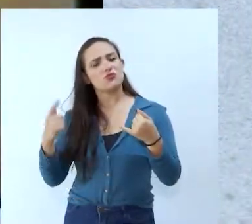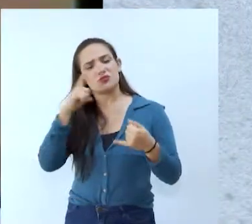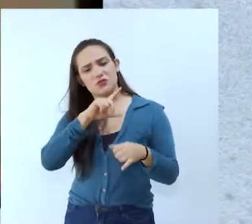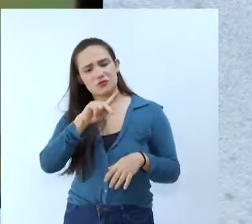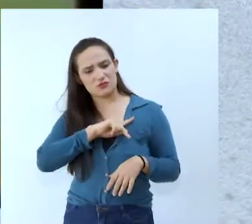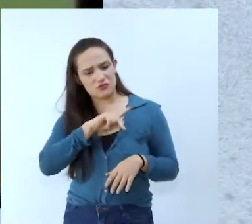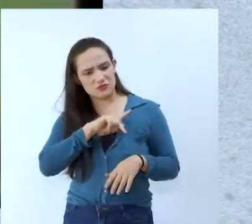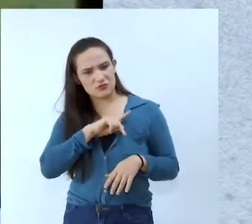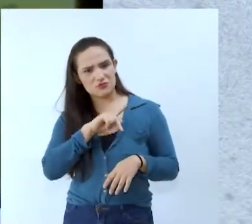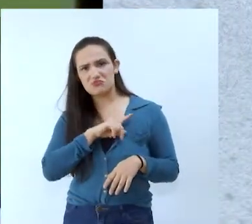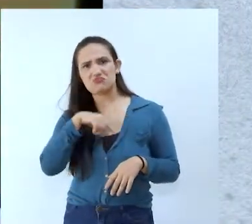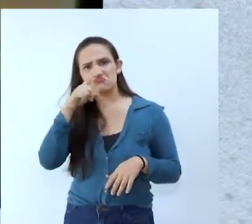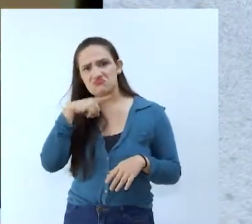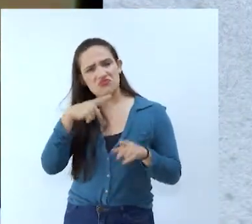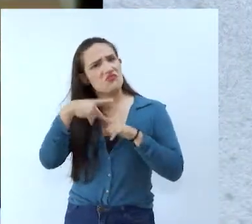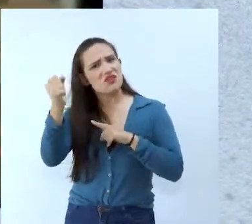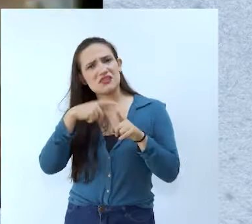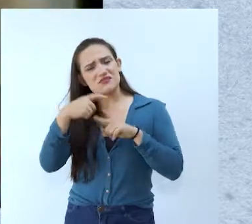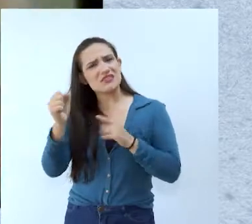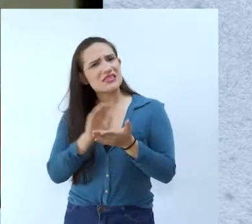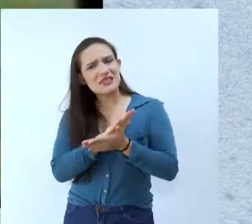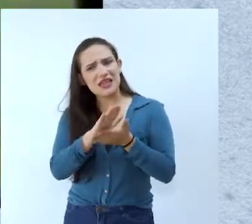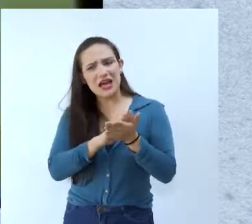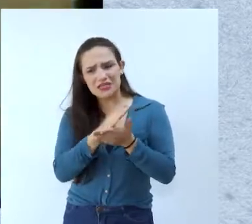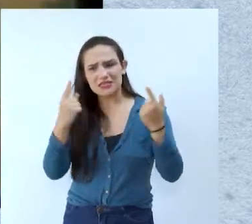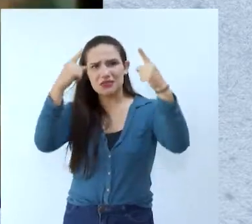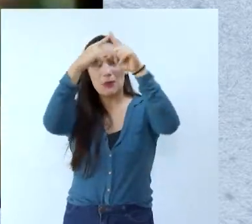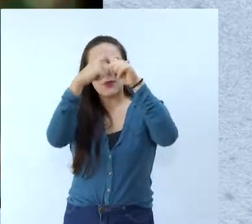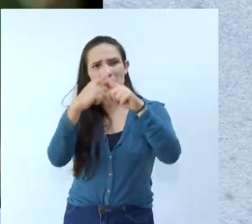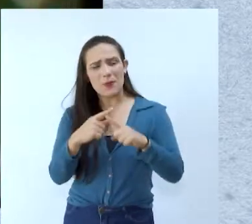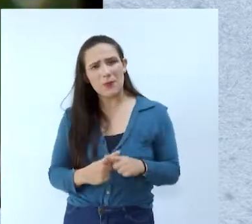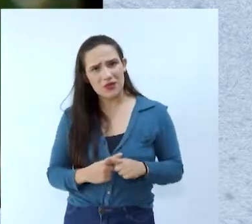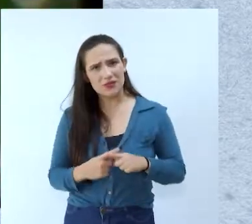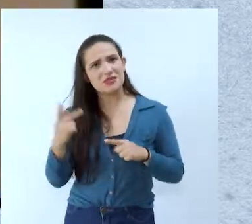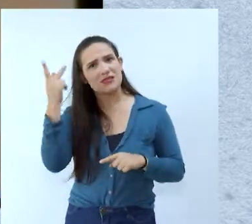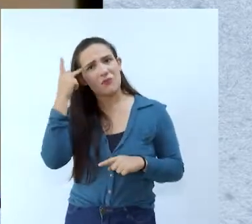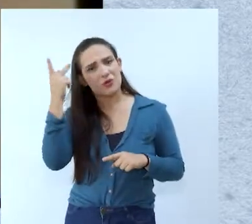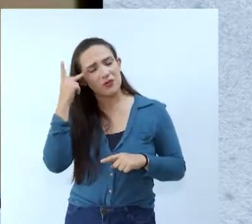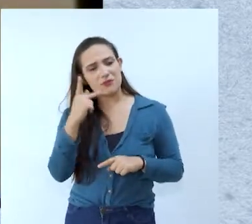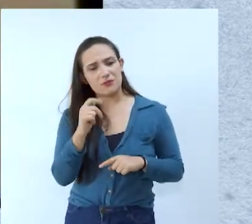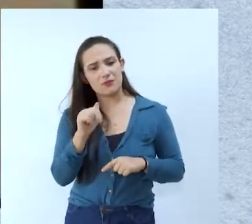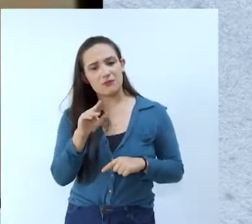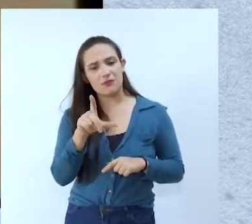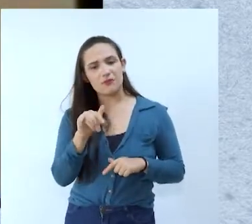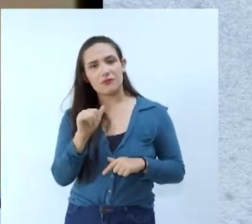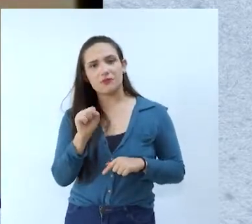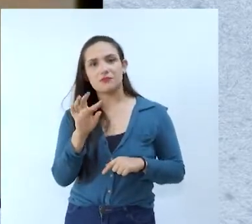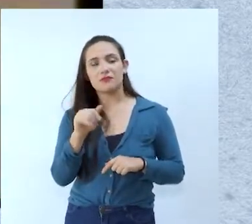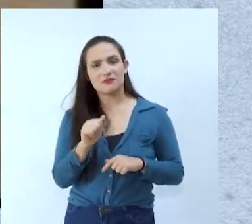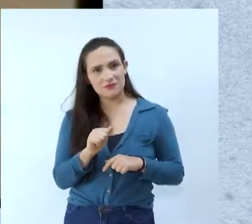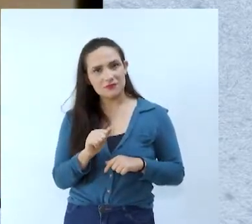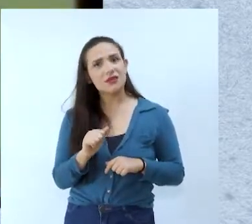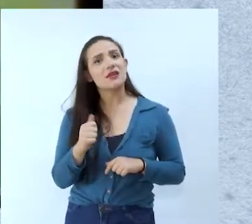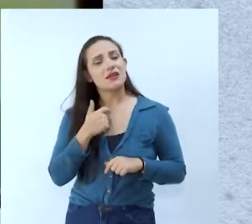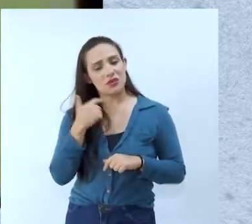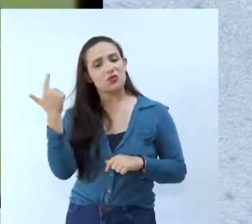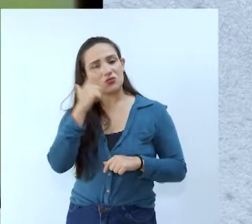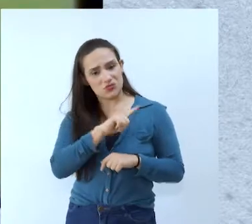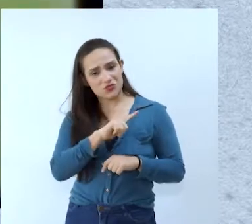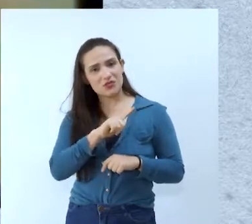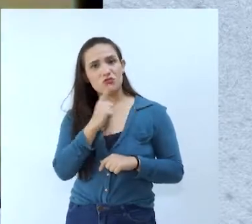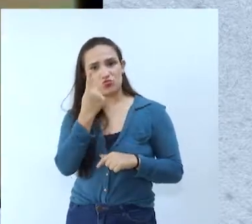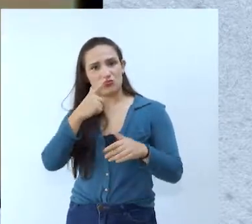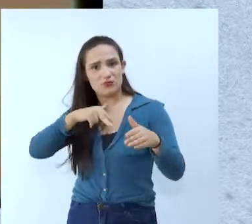Eu fiz o gol, cara. Por exemplo, 2-1 eu que fiz o gol, né? Você que fez o gol? Eu fiz o gol de cabeça. Os caras de São Paulo, eu dou entrevista direto para eles de São Paulo,